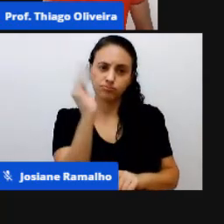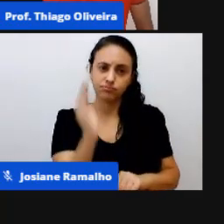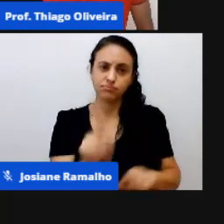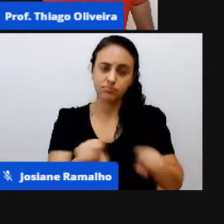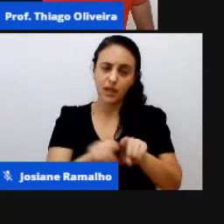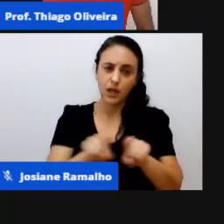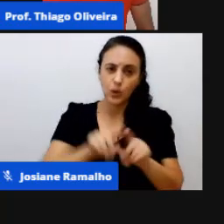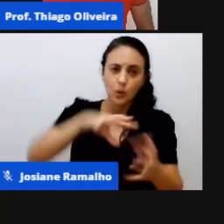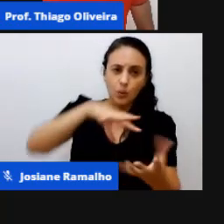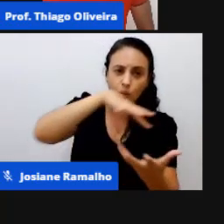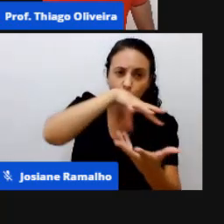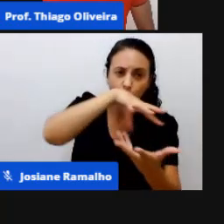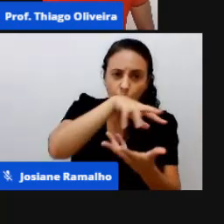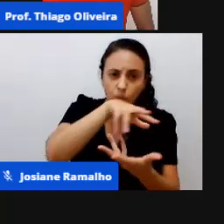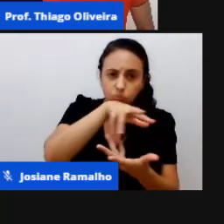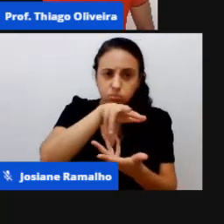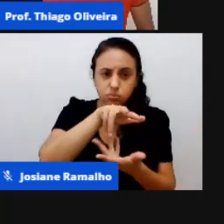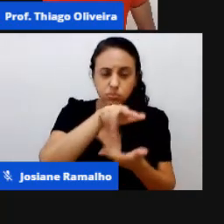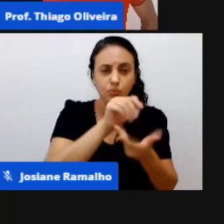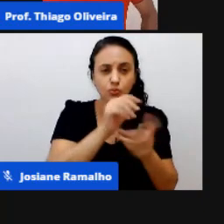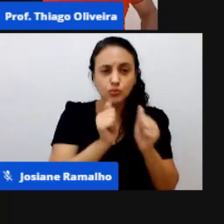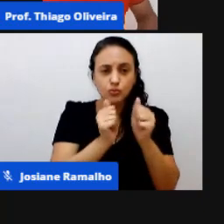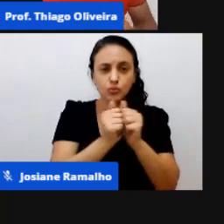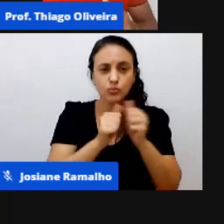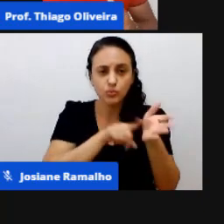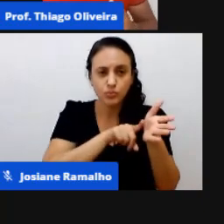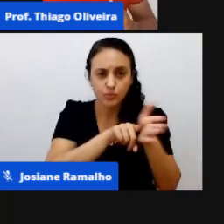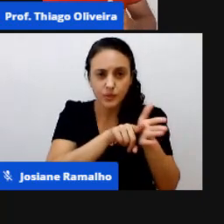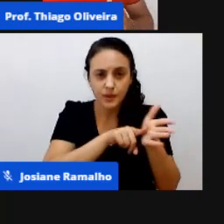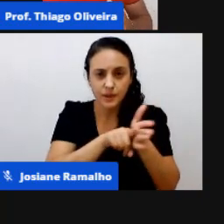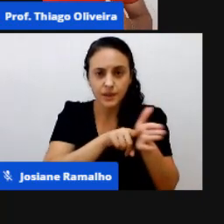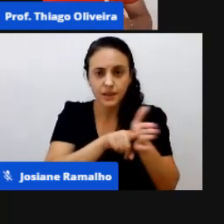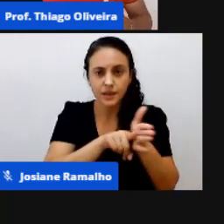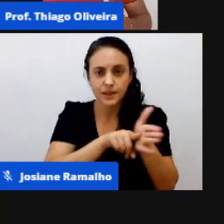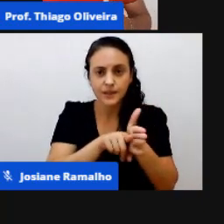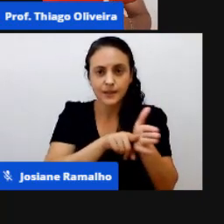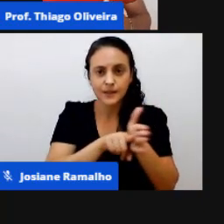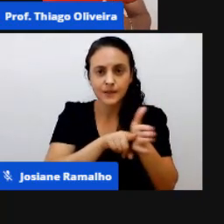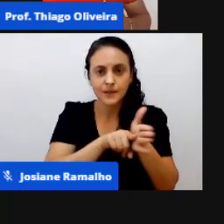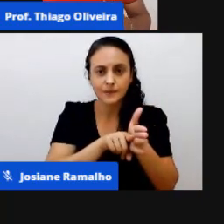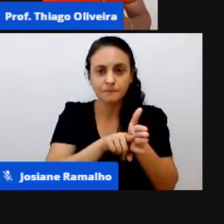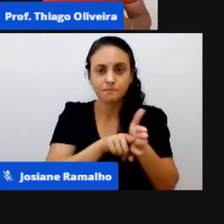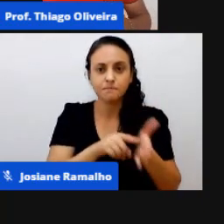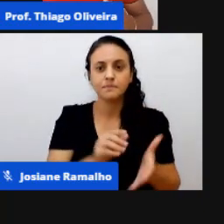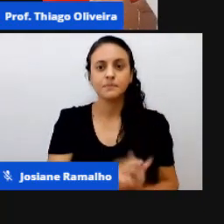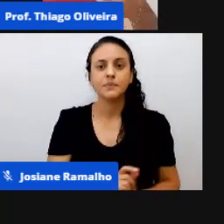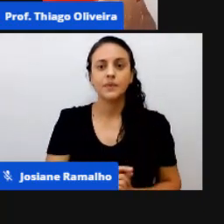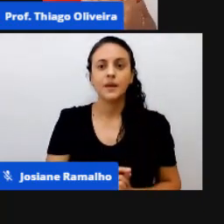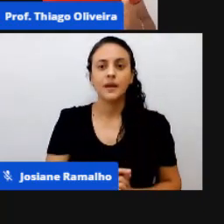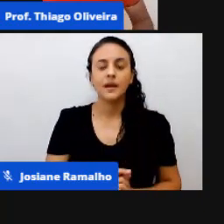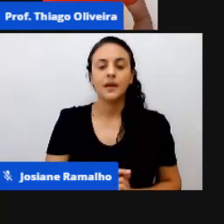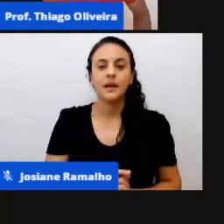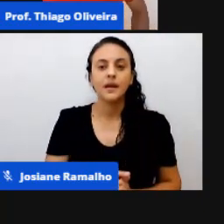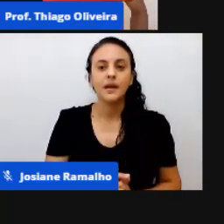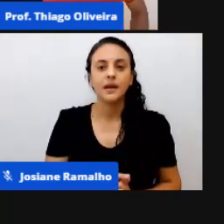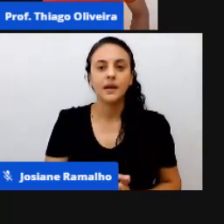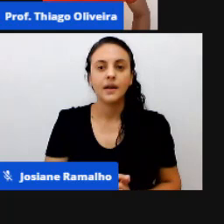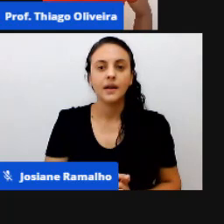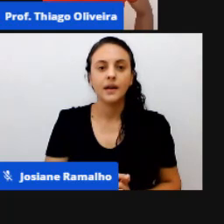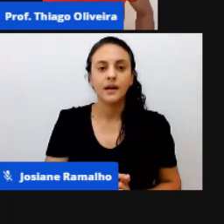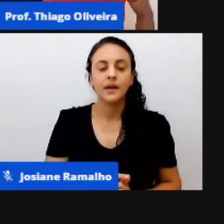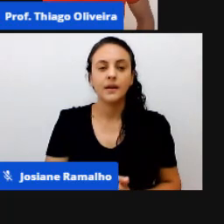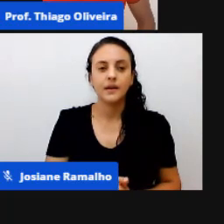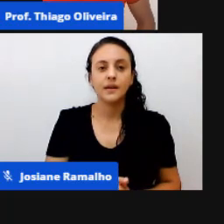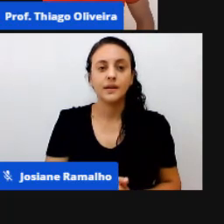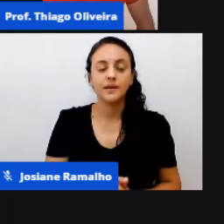somado às pesquisas científicas, corroboram para a eficiência e eficácia do